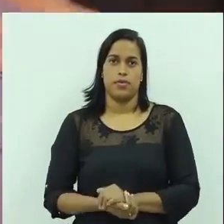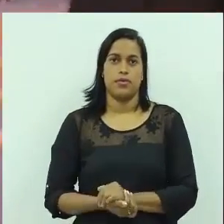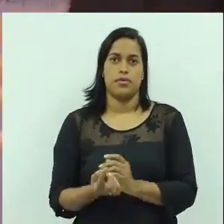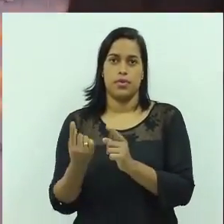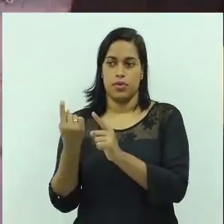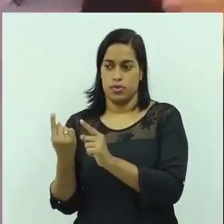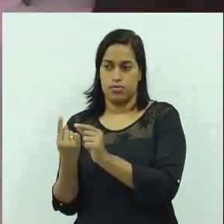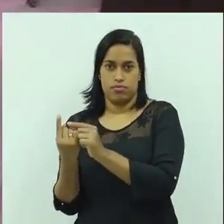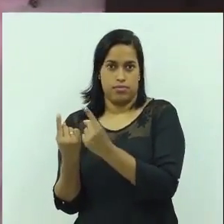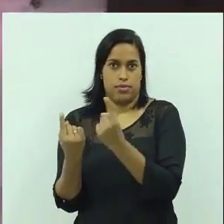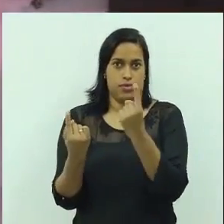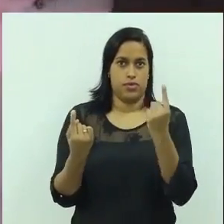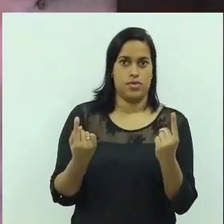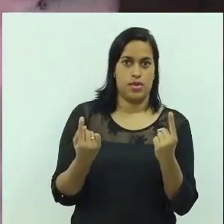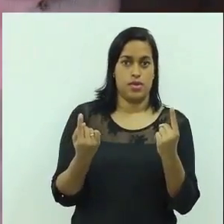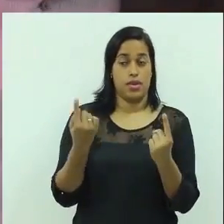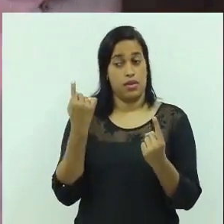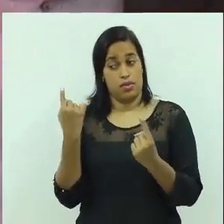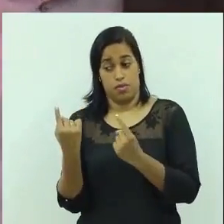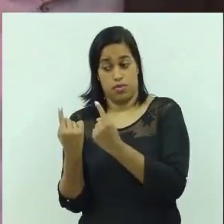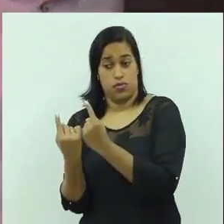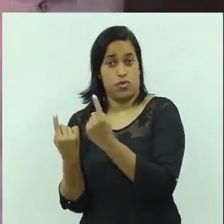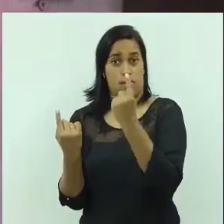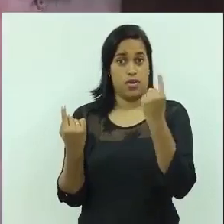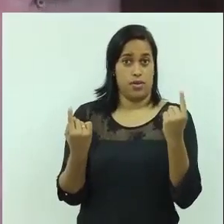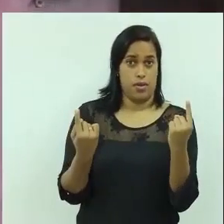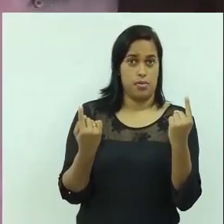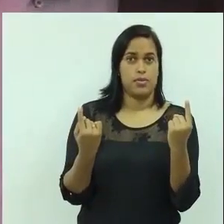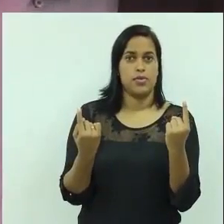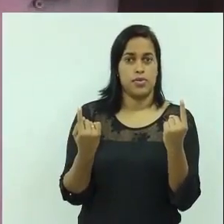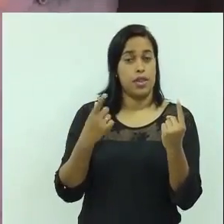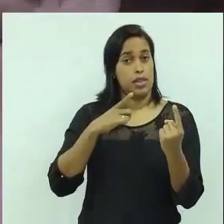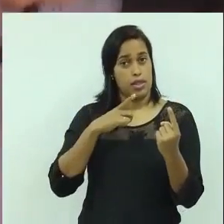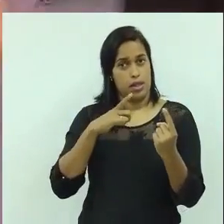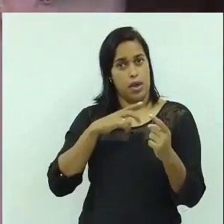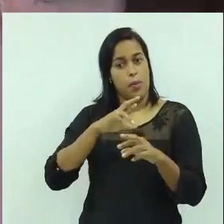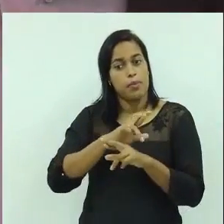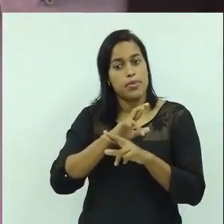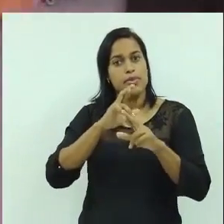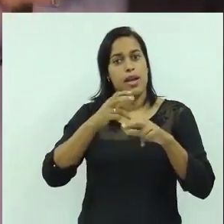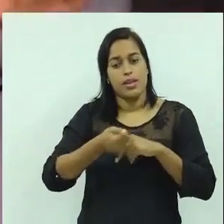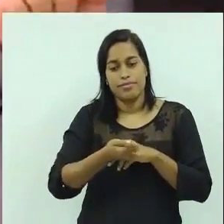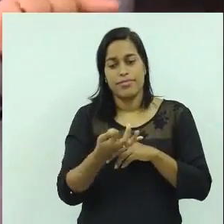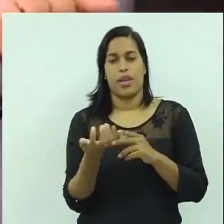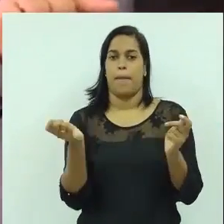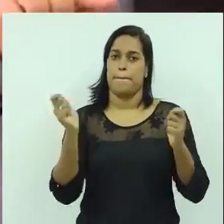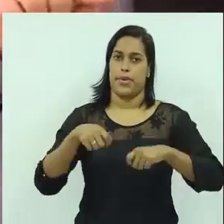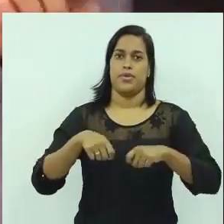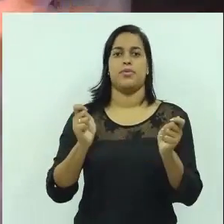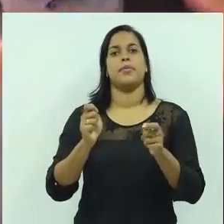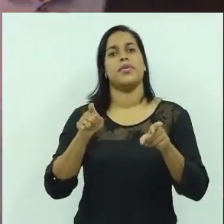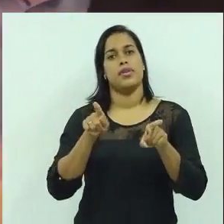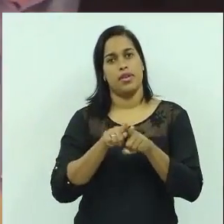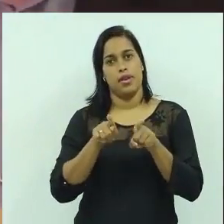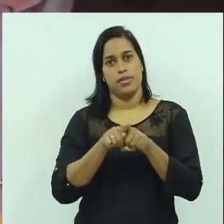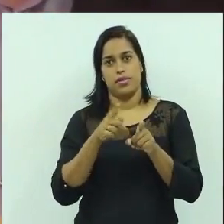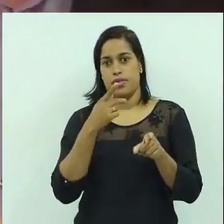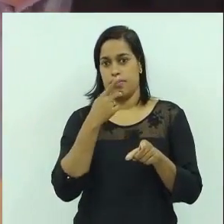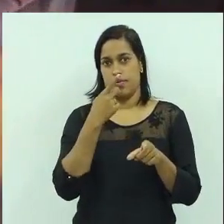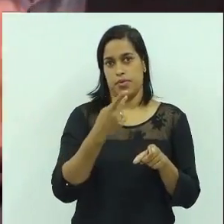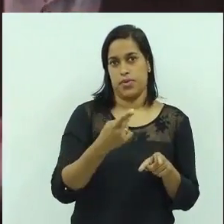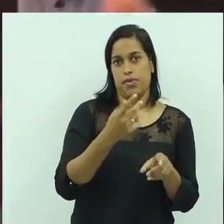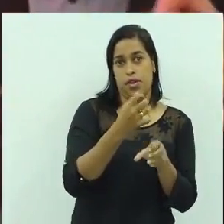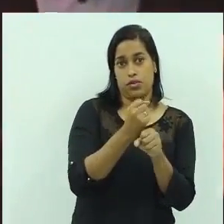eu sempre digo, Lorena, que entre um extremo inferior e um extremo superior tem um leque de possibilidades. Você se